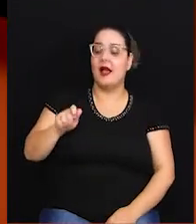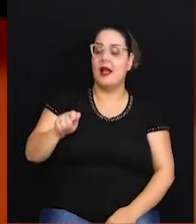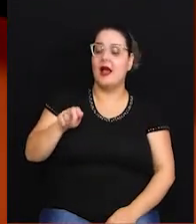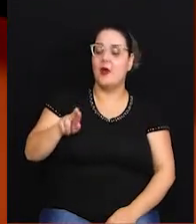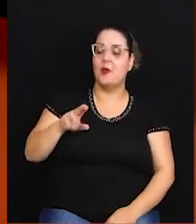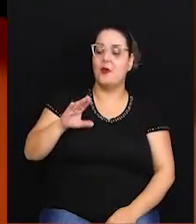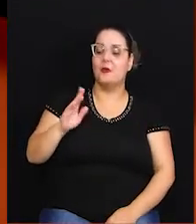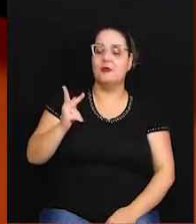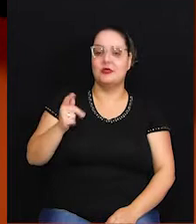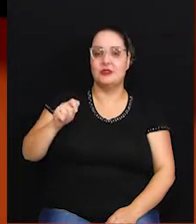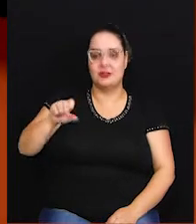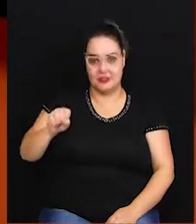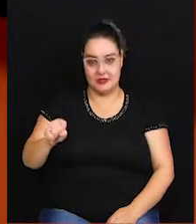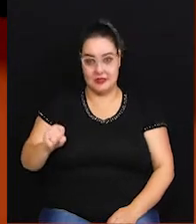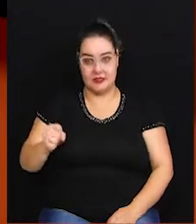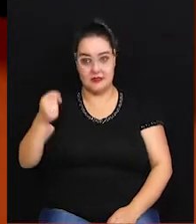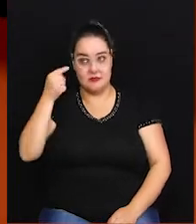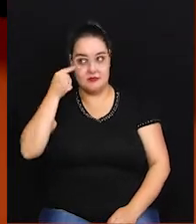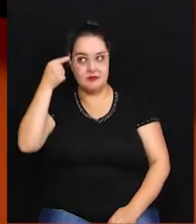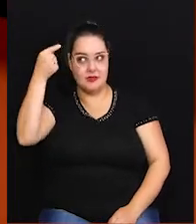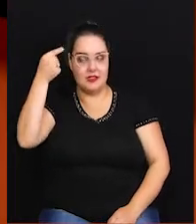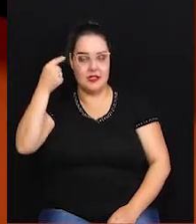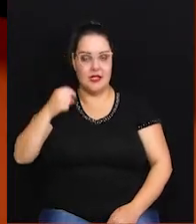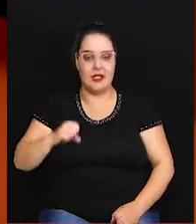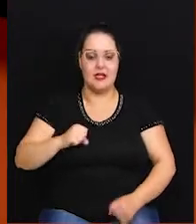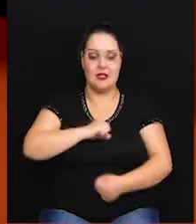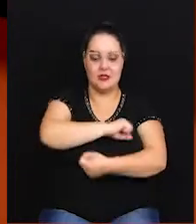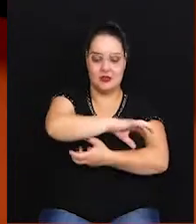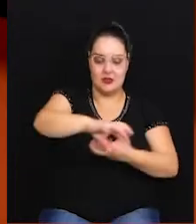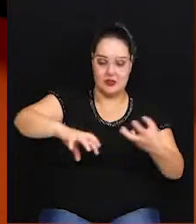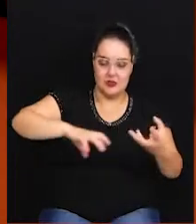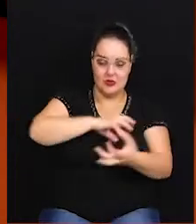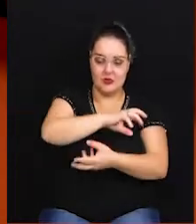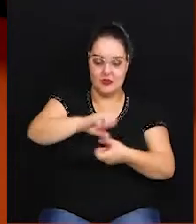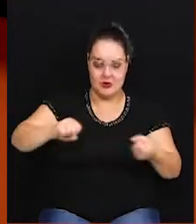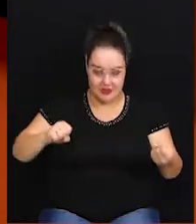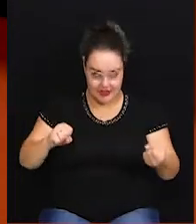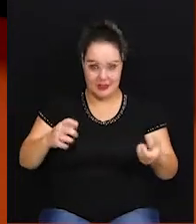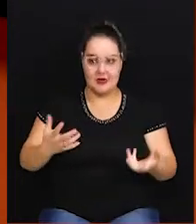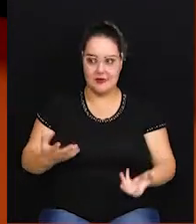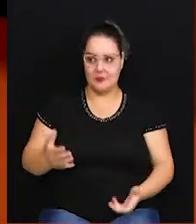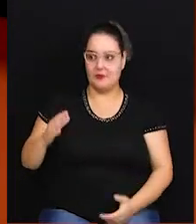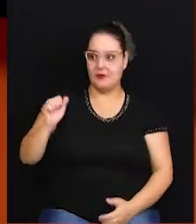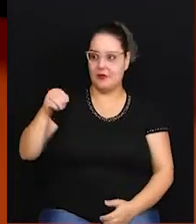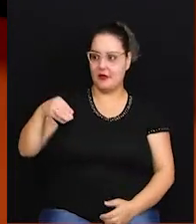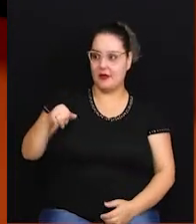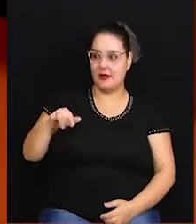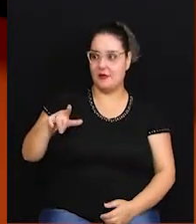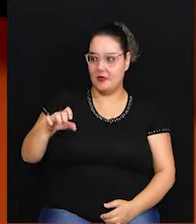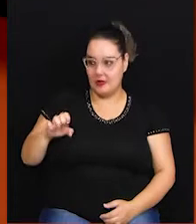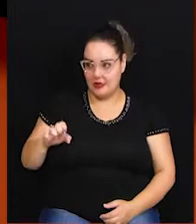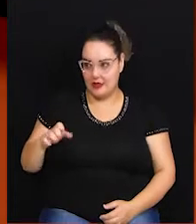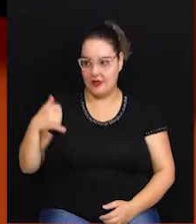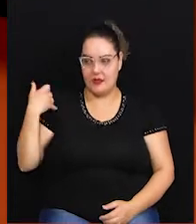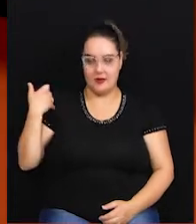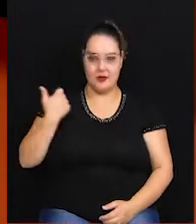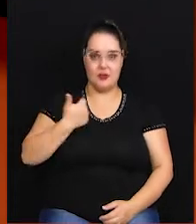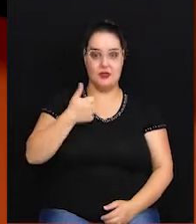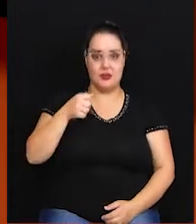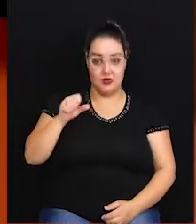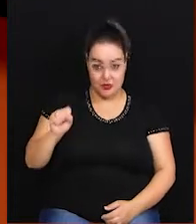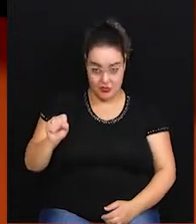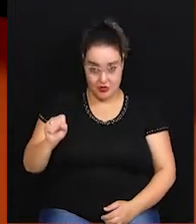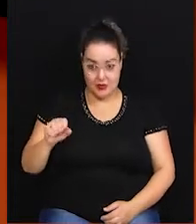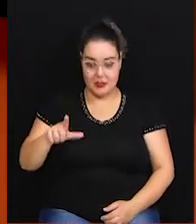desenvolveram uma ideia sustentável e vai contar aqui pra gente. Olha só que bacana. A Camille Pereira dos Santos, de